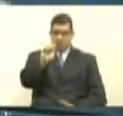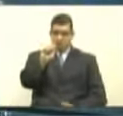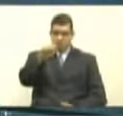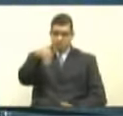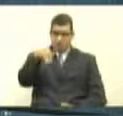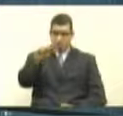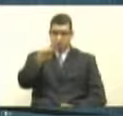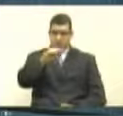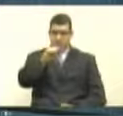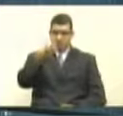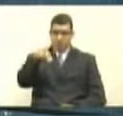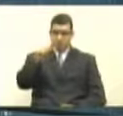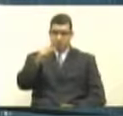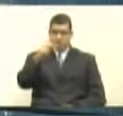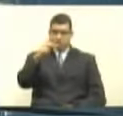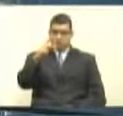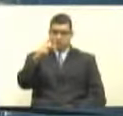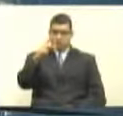deputado Sinésio.